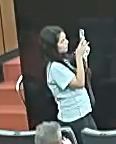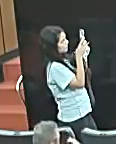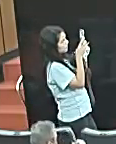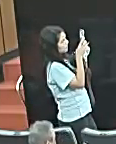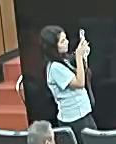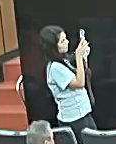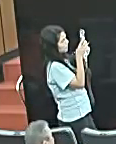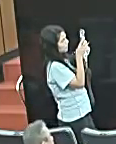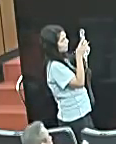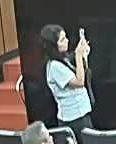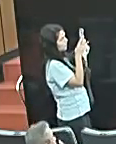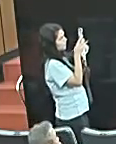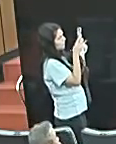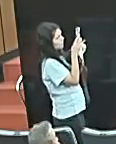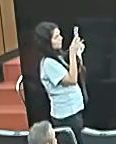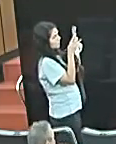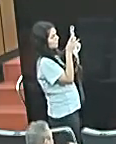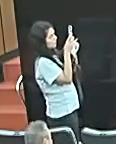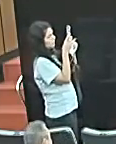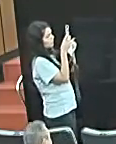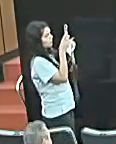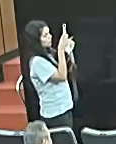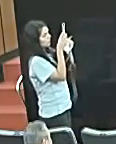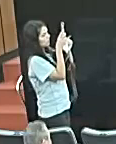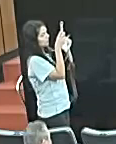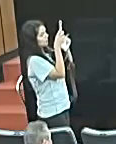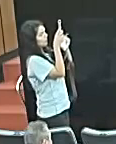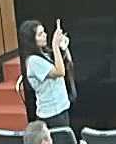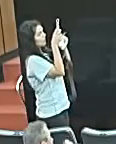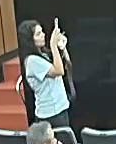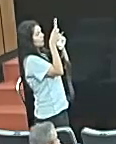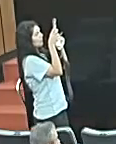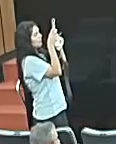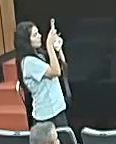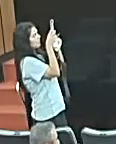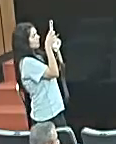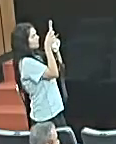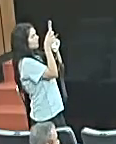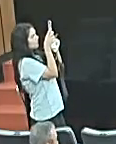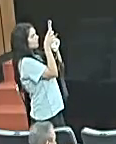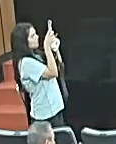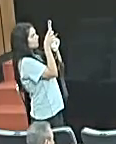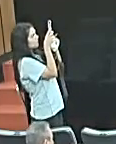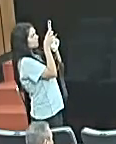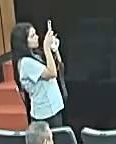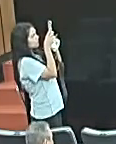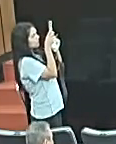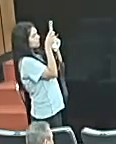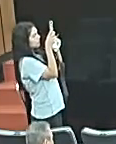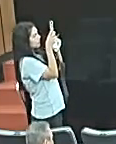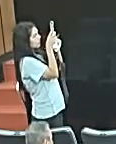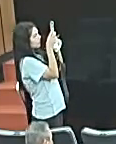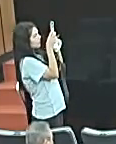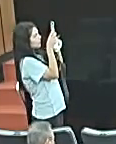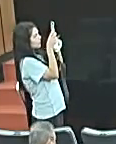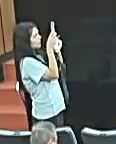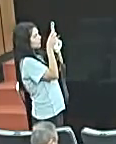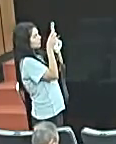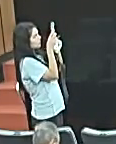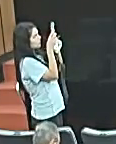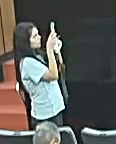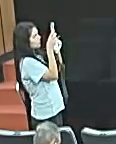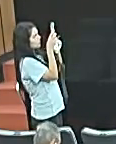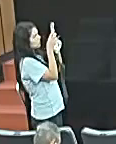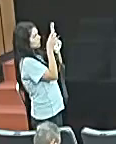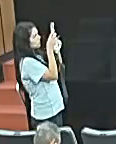o comando e o governo dentro do sistema prisional nós ainda vamos ficar refém da política do qi quem